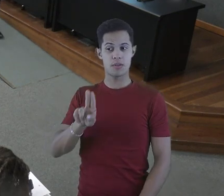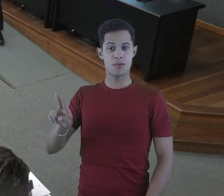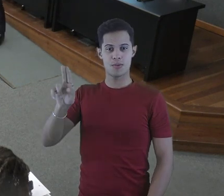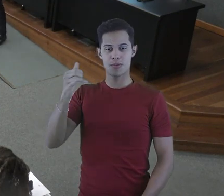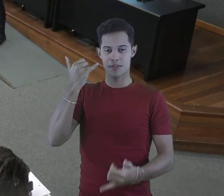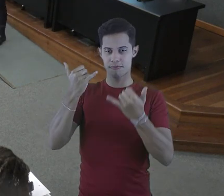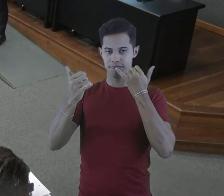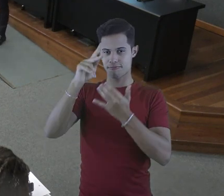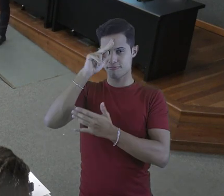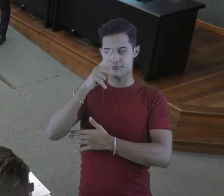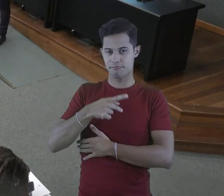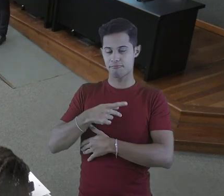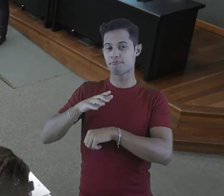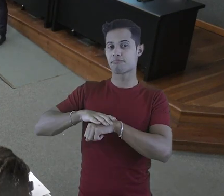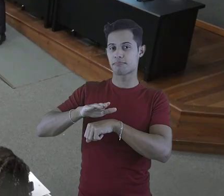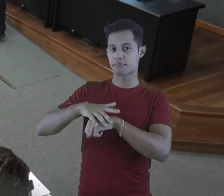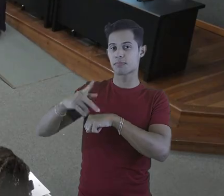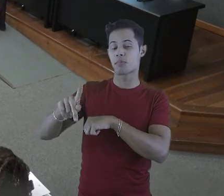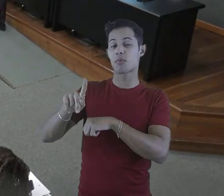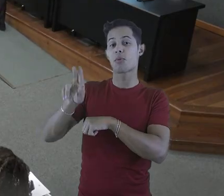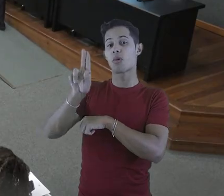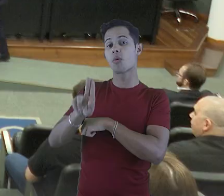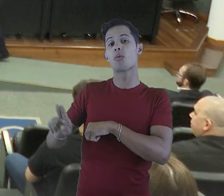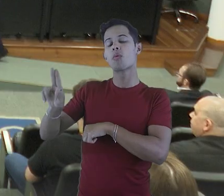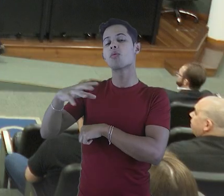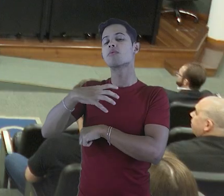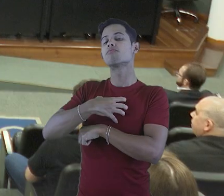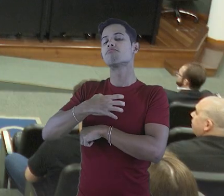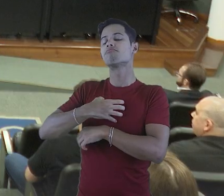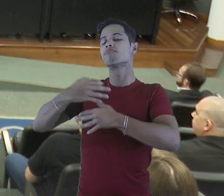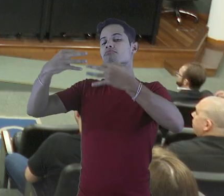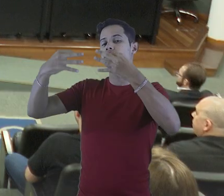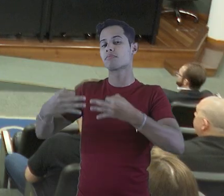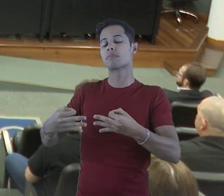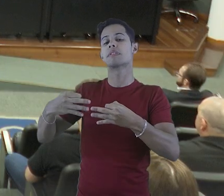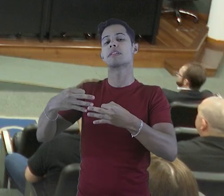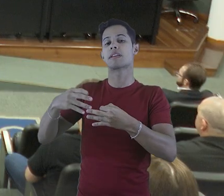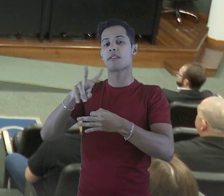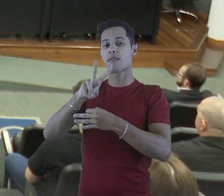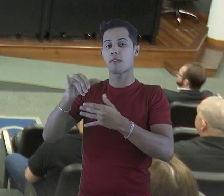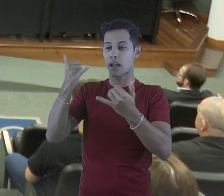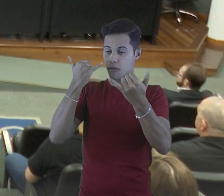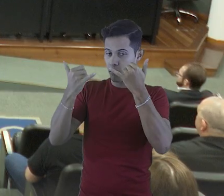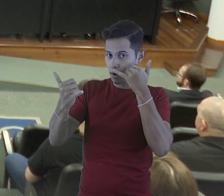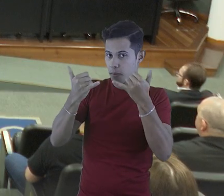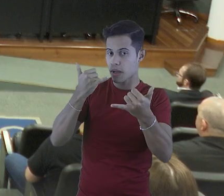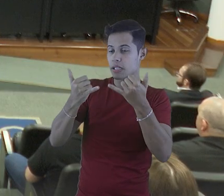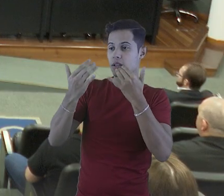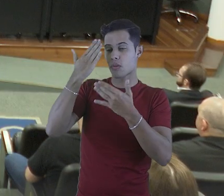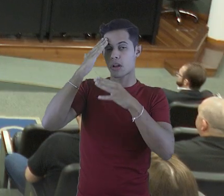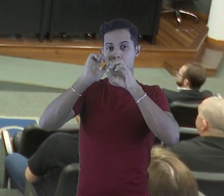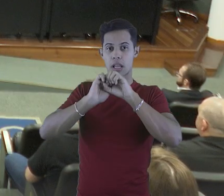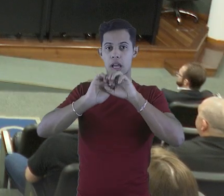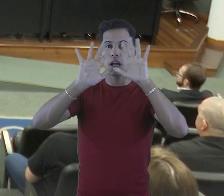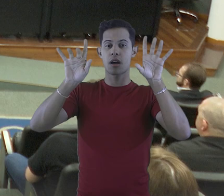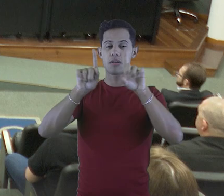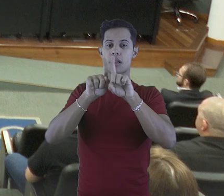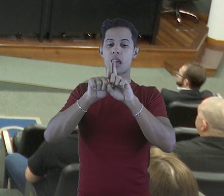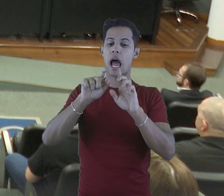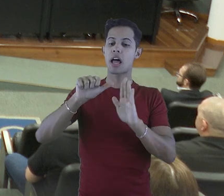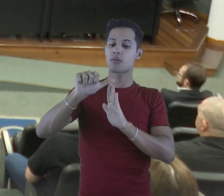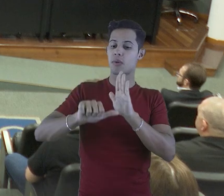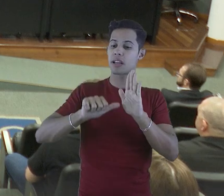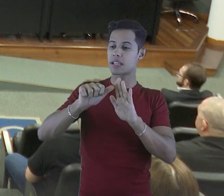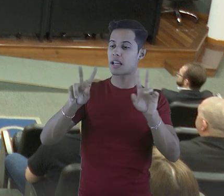vocês utilizam esses dados pessoais vocês demonstram de alguma forma que vocês estão prestando informações de